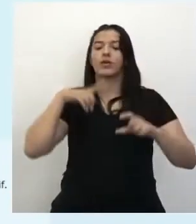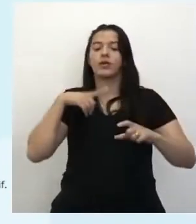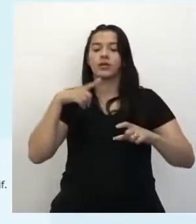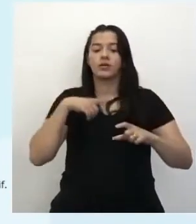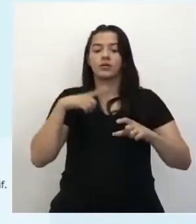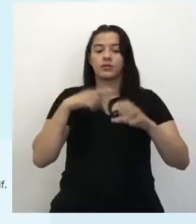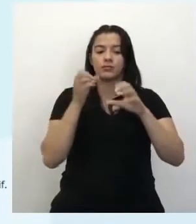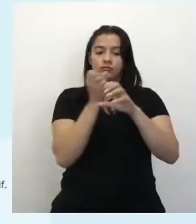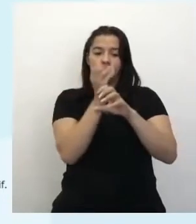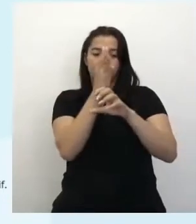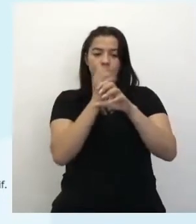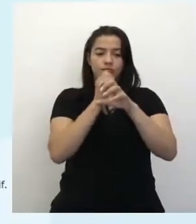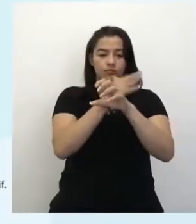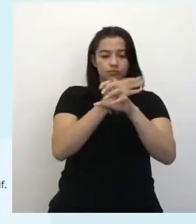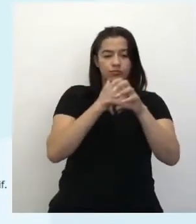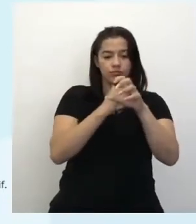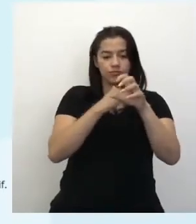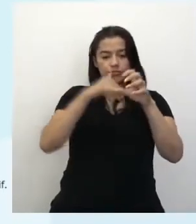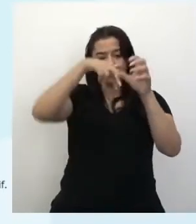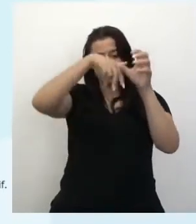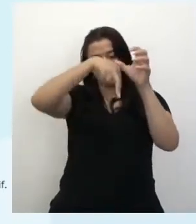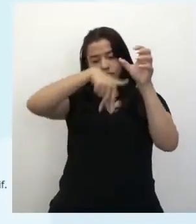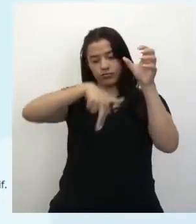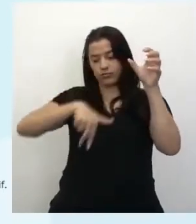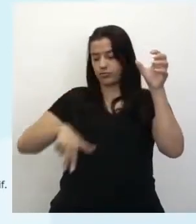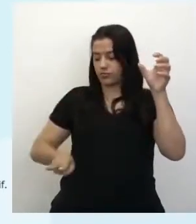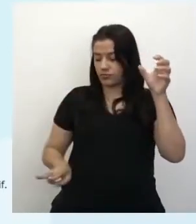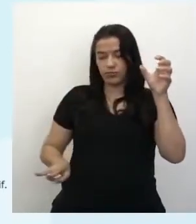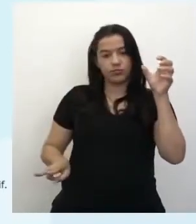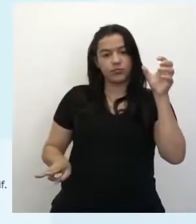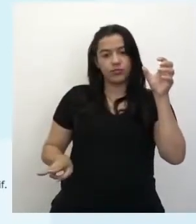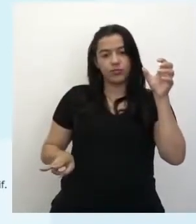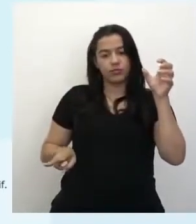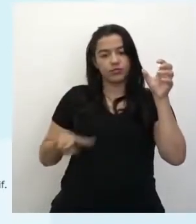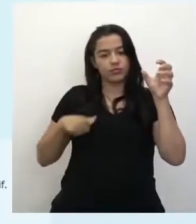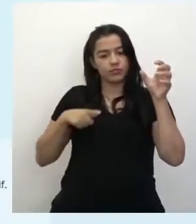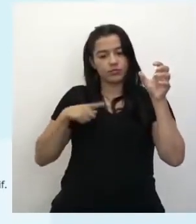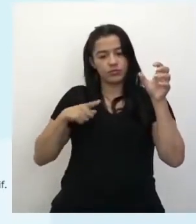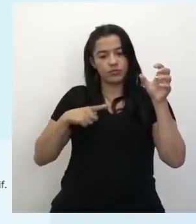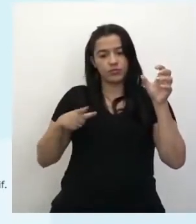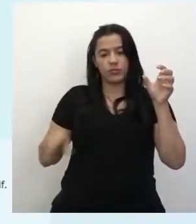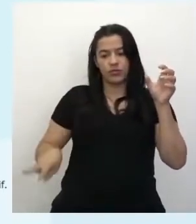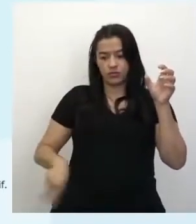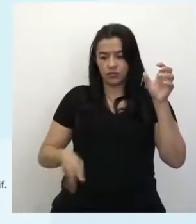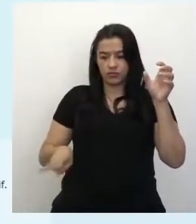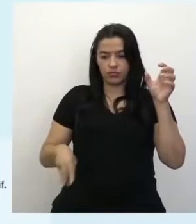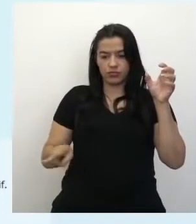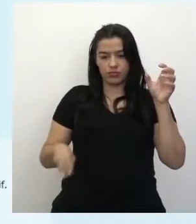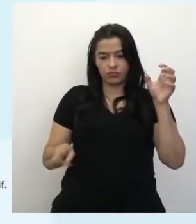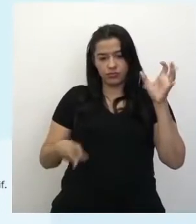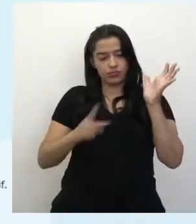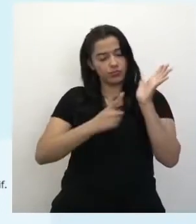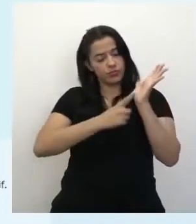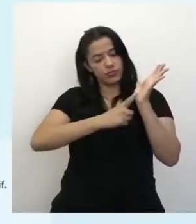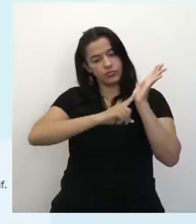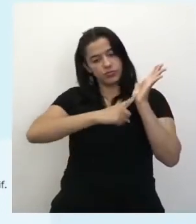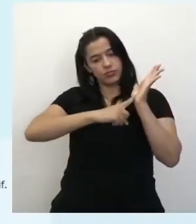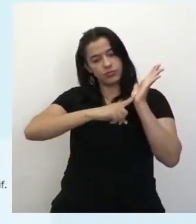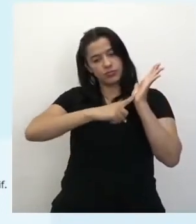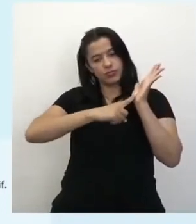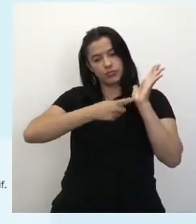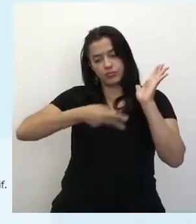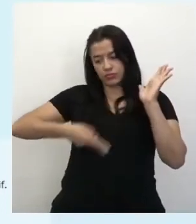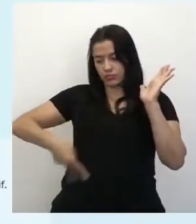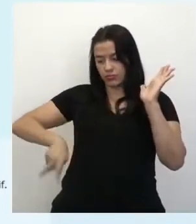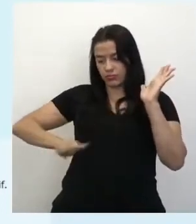esses gominhos assim, ó, que são, a gente fala que é bainha de mielina, né? Que é uma proteína aí que ajuda esses